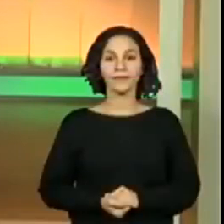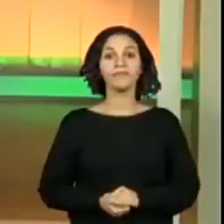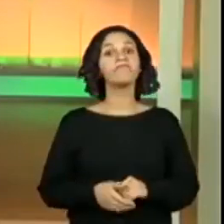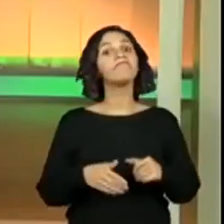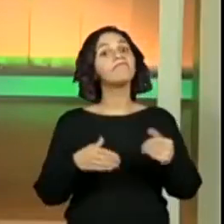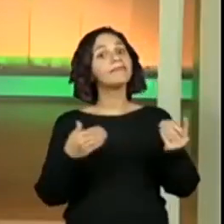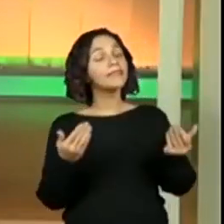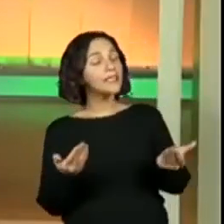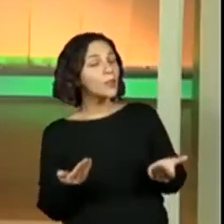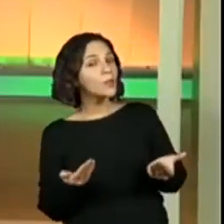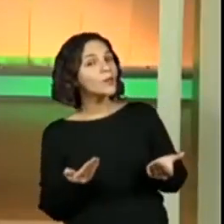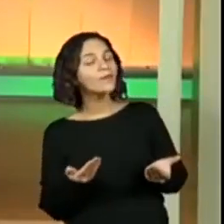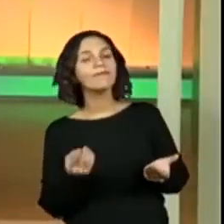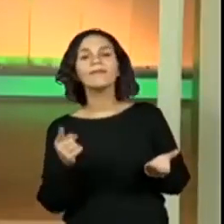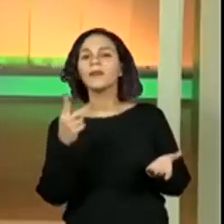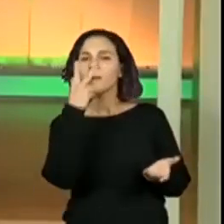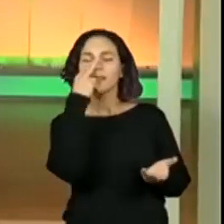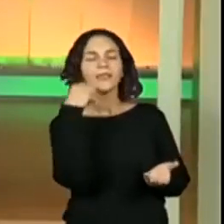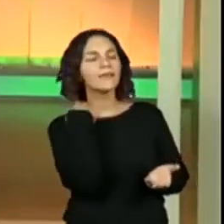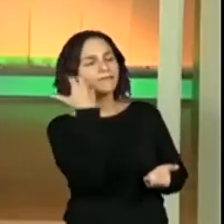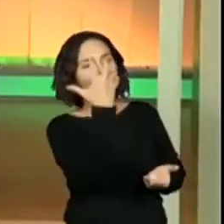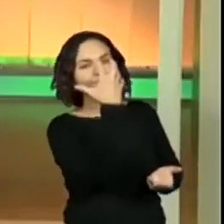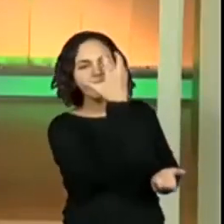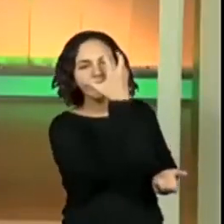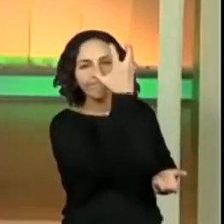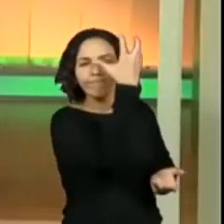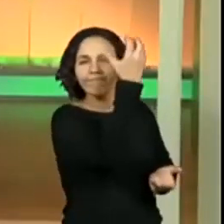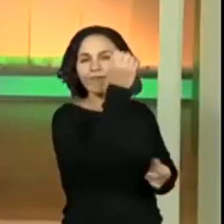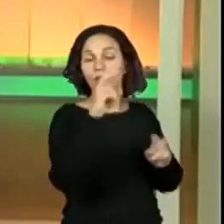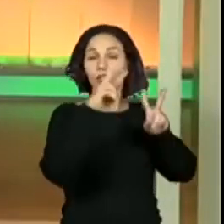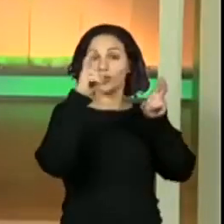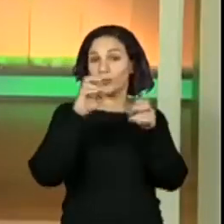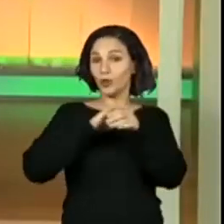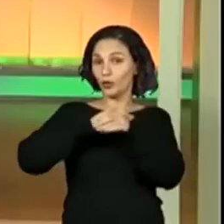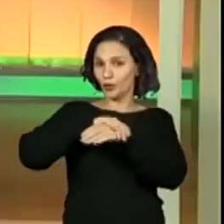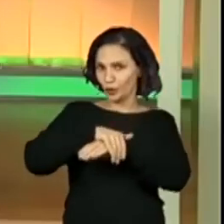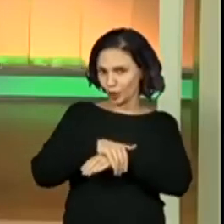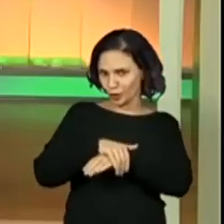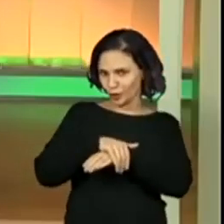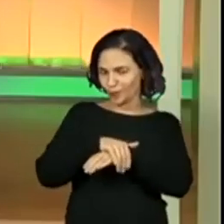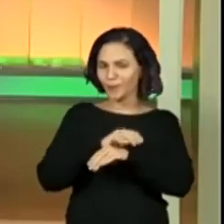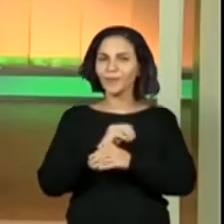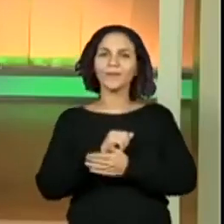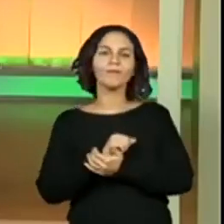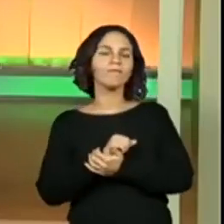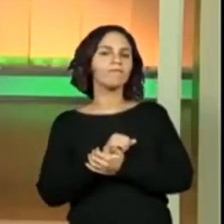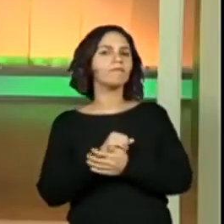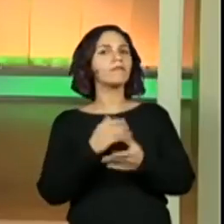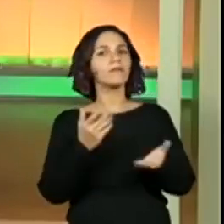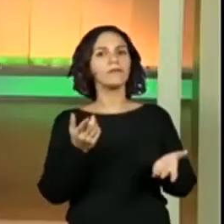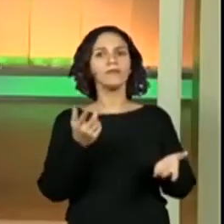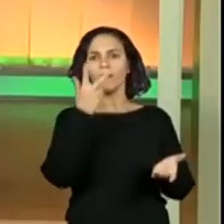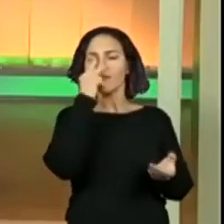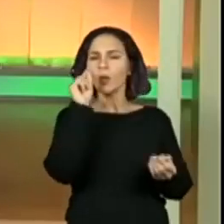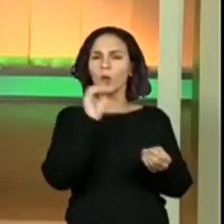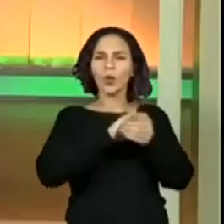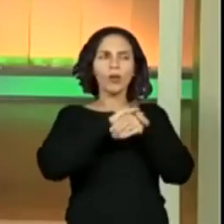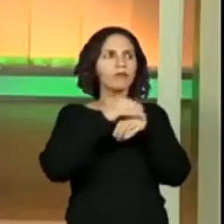Então, falando sobre esse encantamento, à noite não há